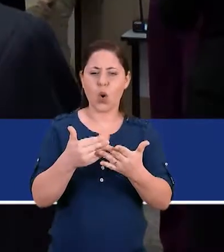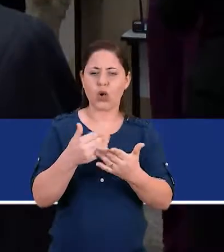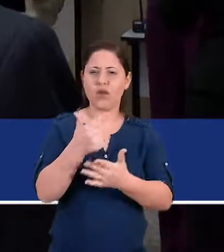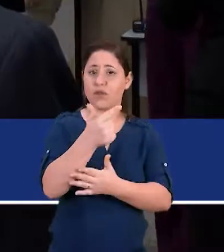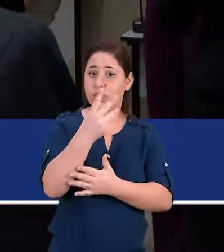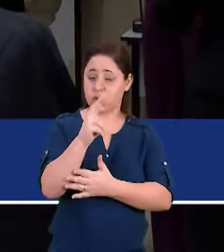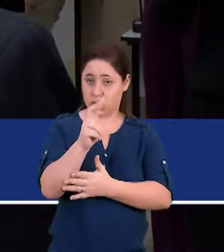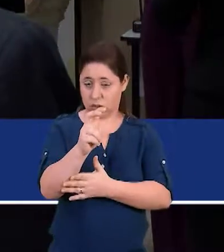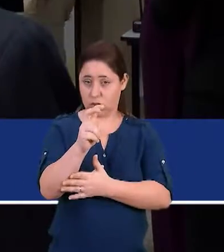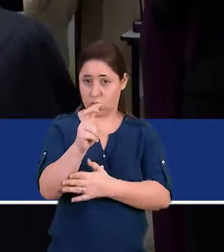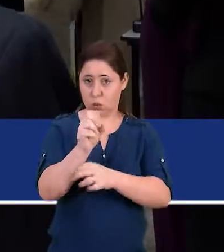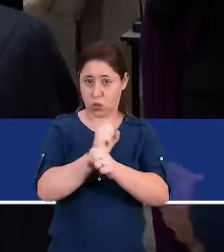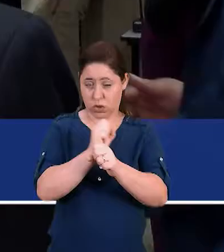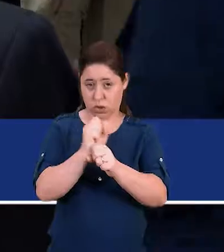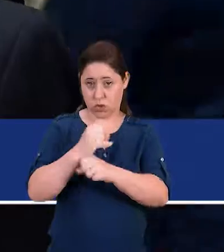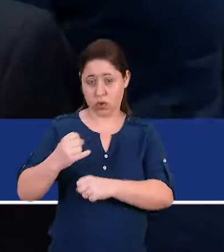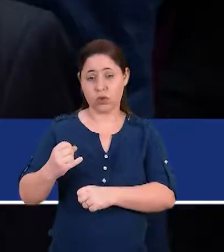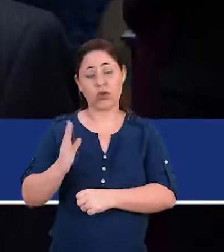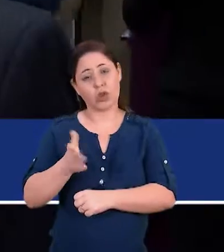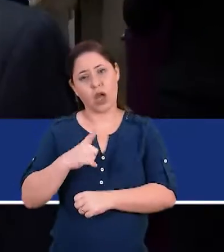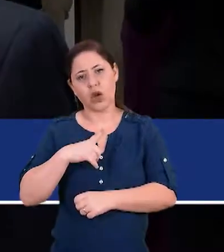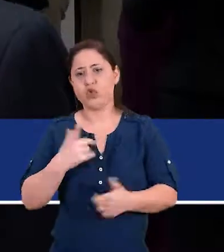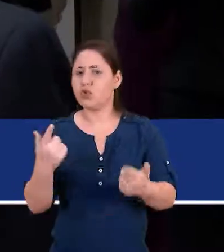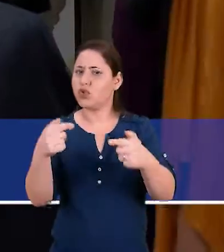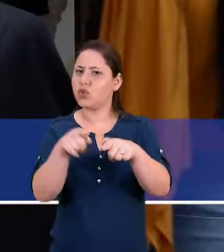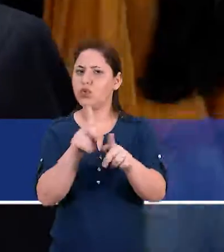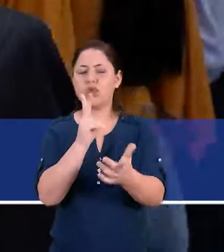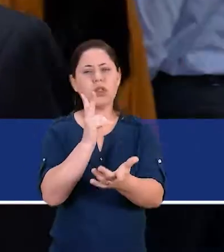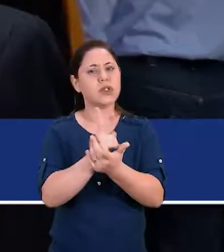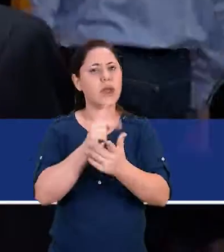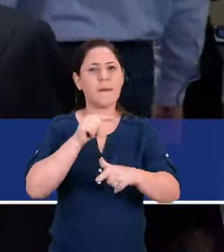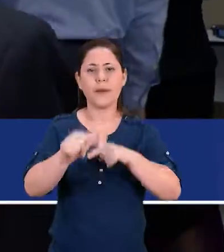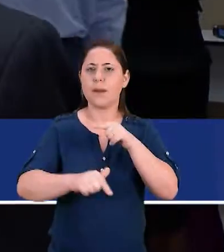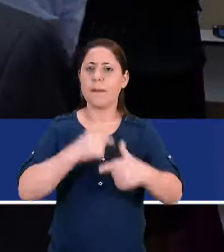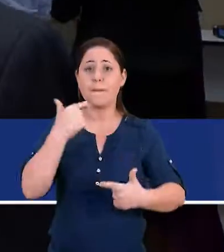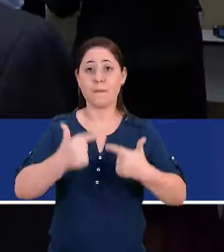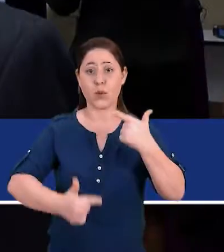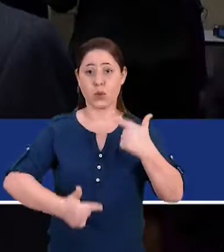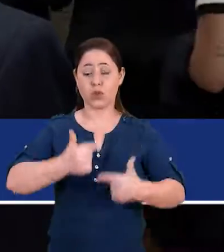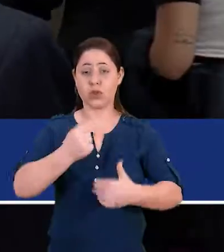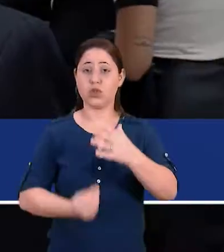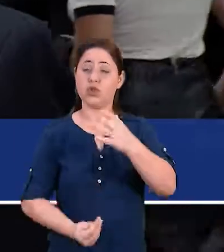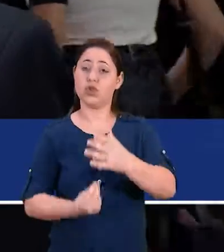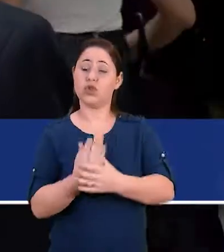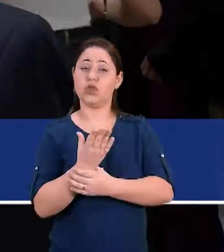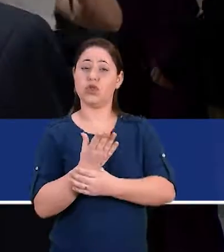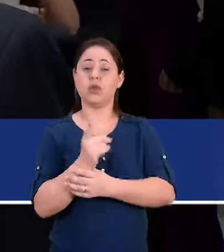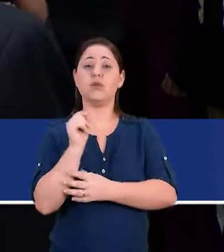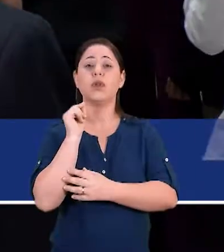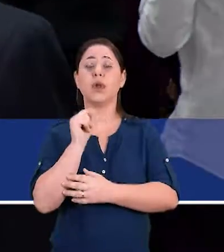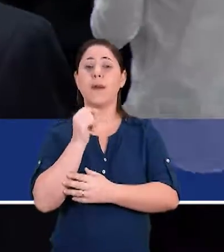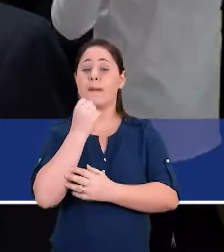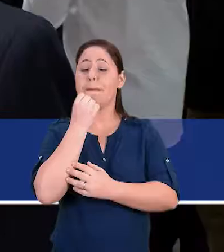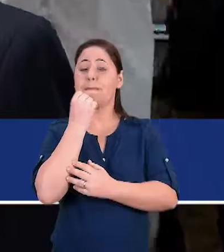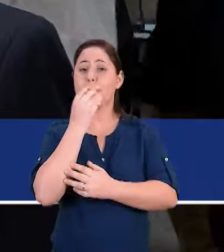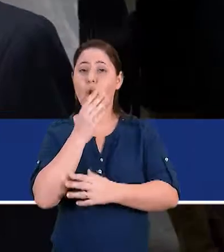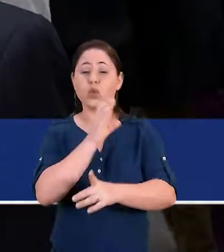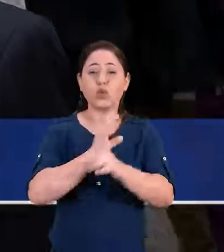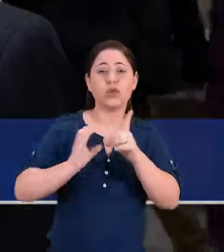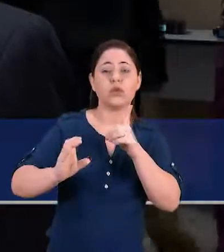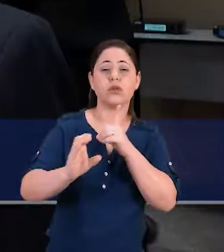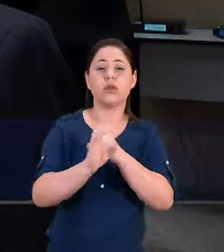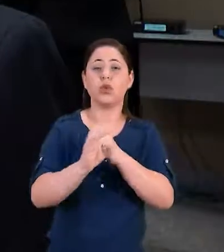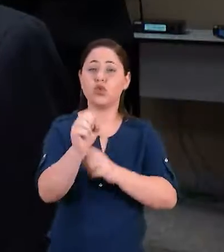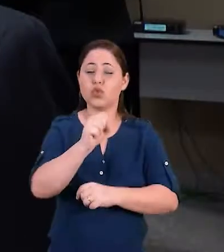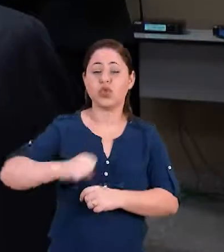completou agora recentemente 25 anos, nós sempre em conjunto desenvolvemos políticas para o bem-estar